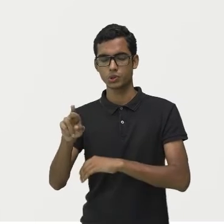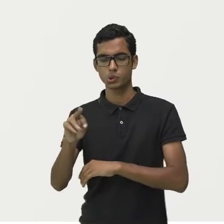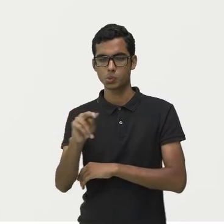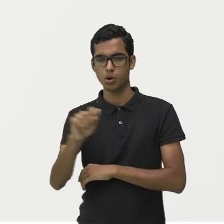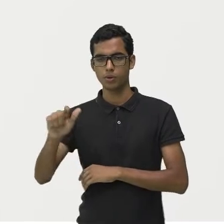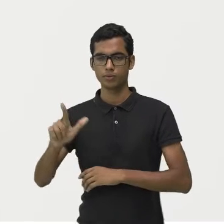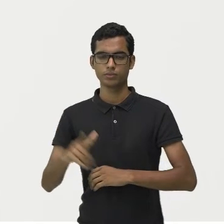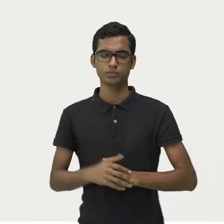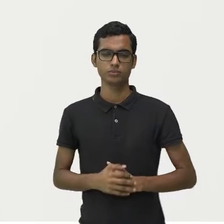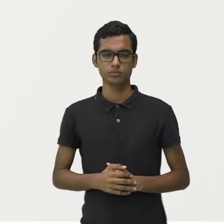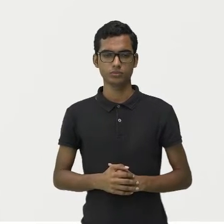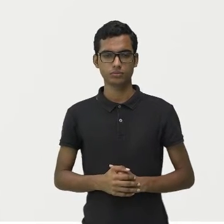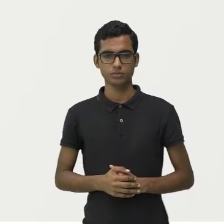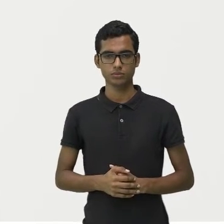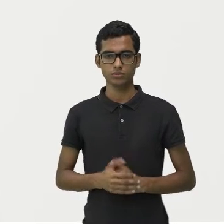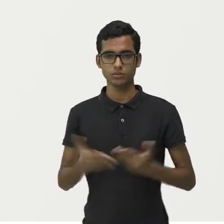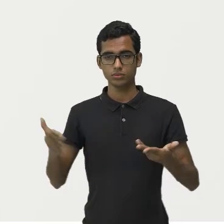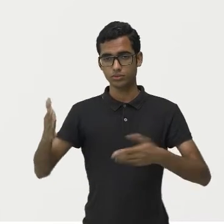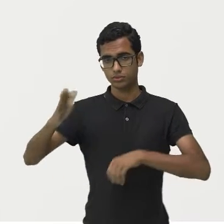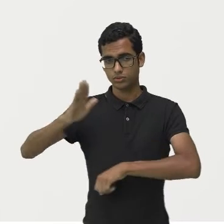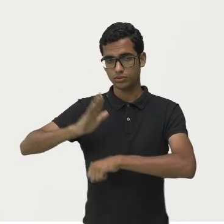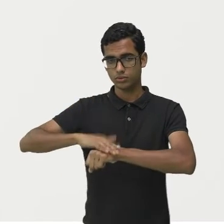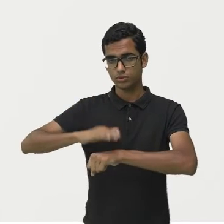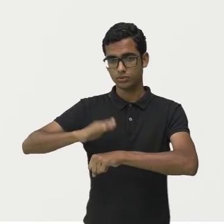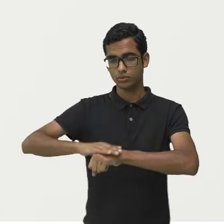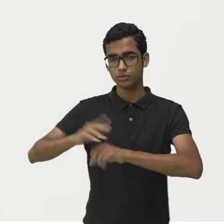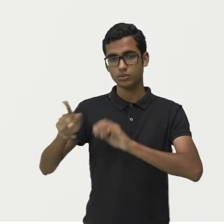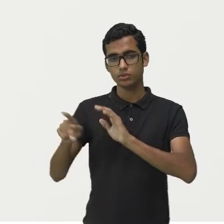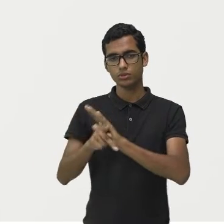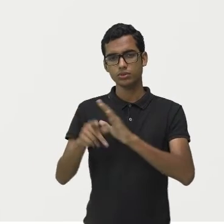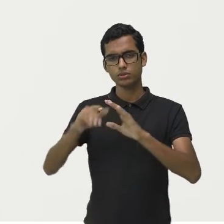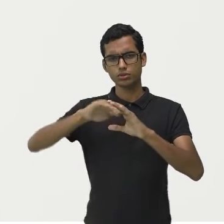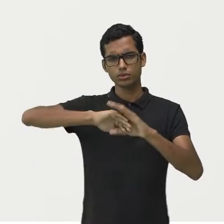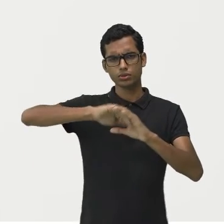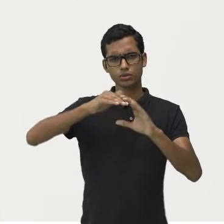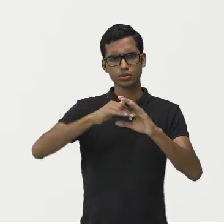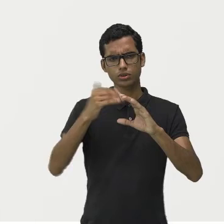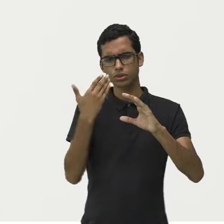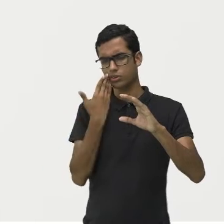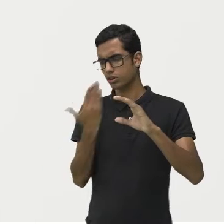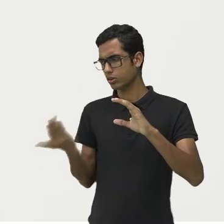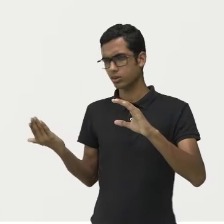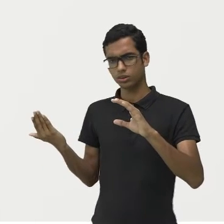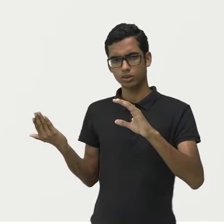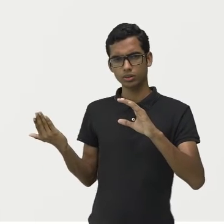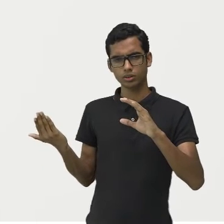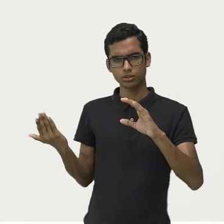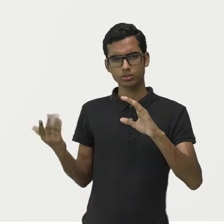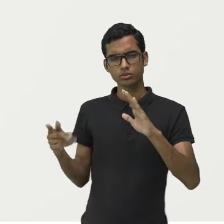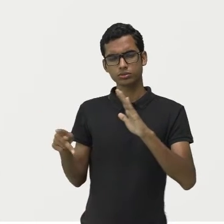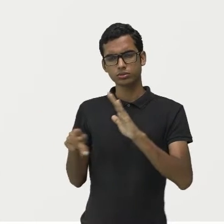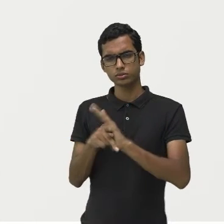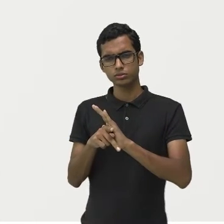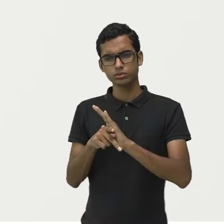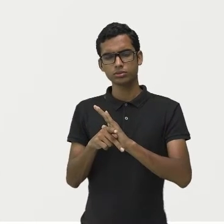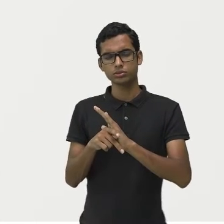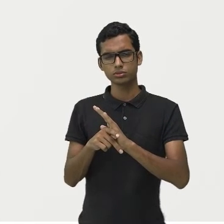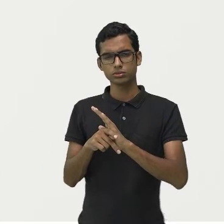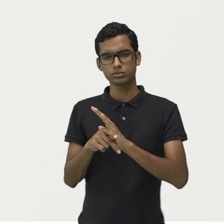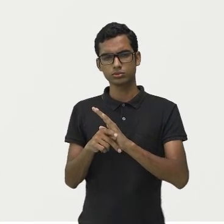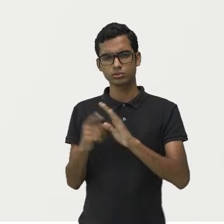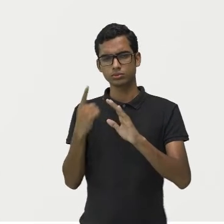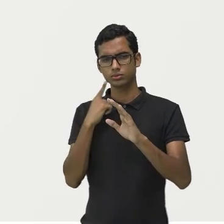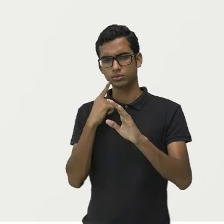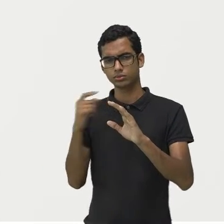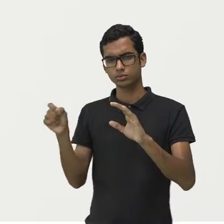Agora, pessoal, a gente vai ver as propriedades dos espelhos esféricos, que são esses raios que a gente conhece